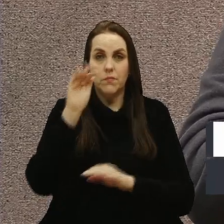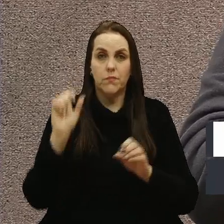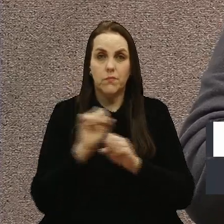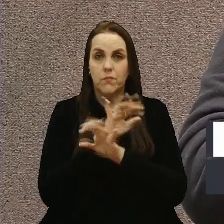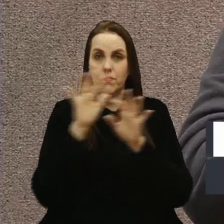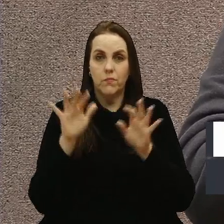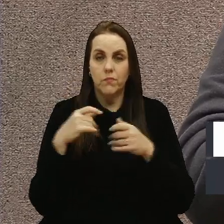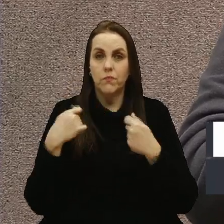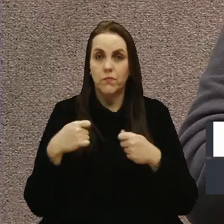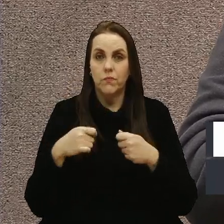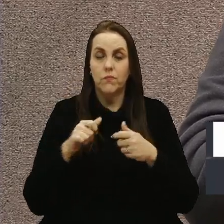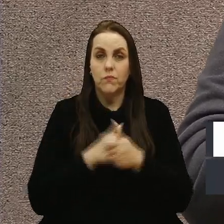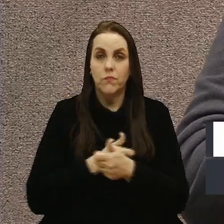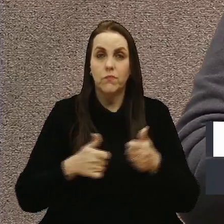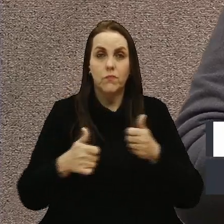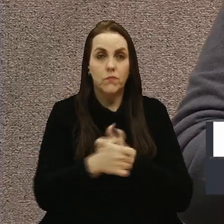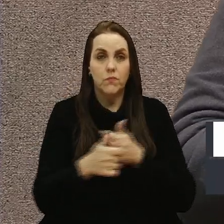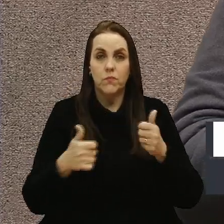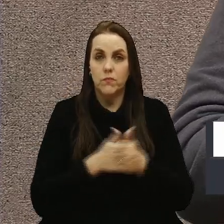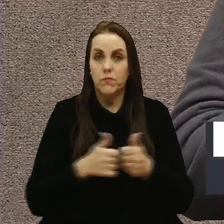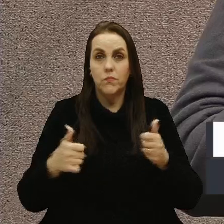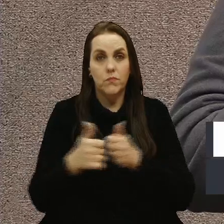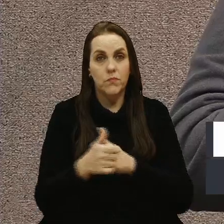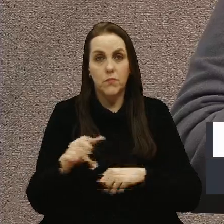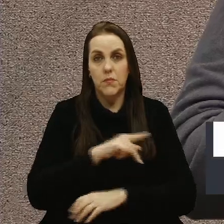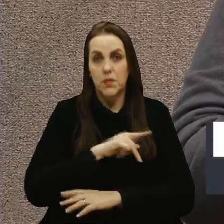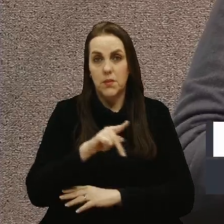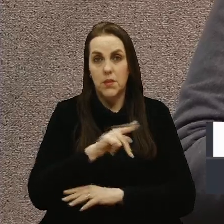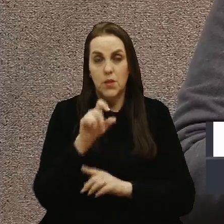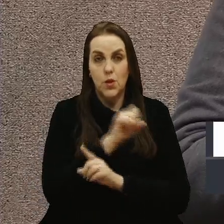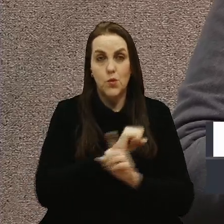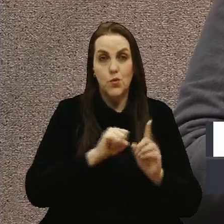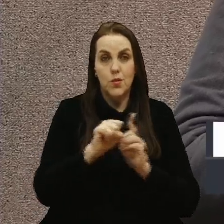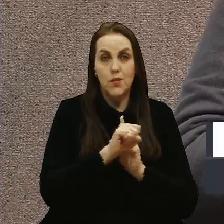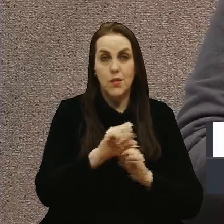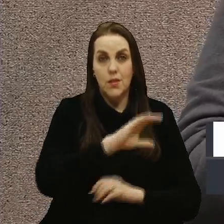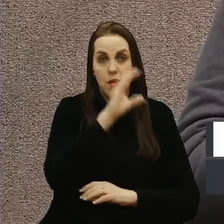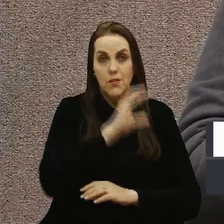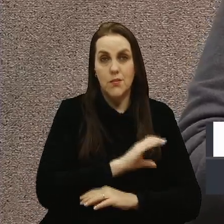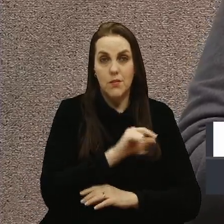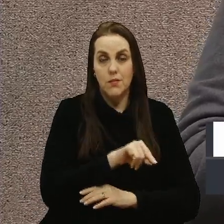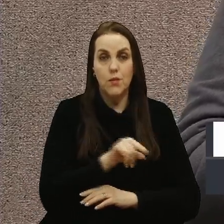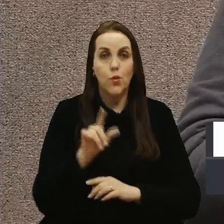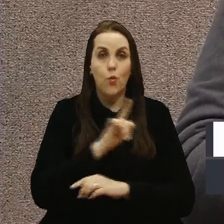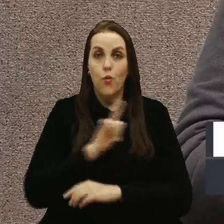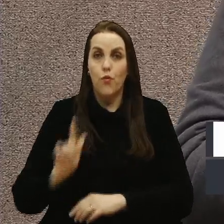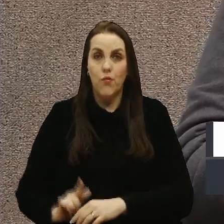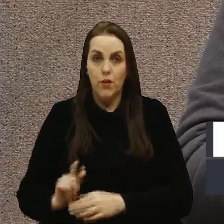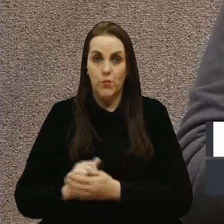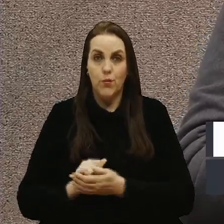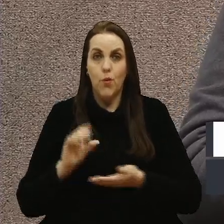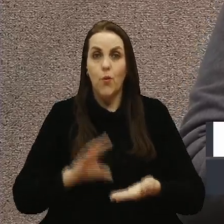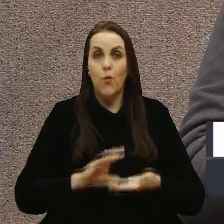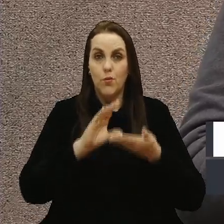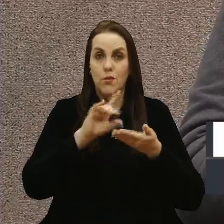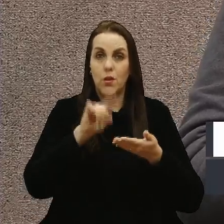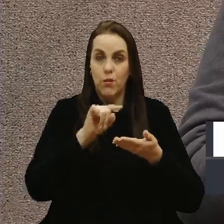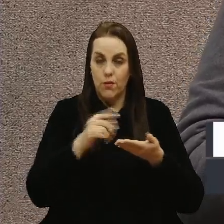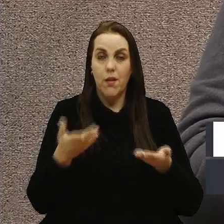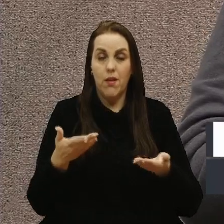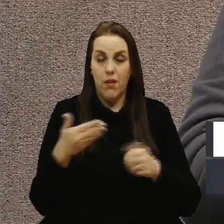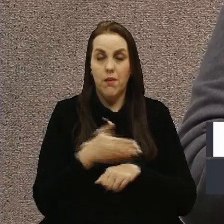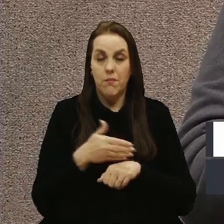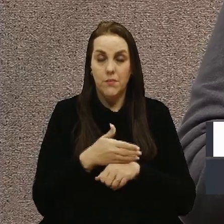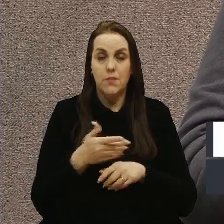precisa existir alternância na presidência da sociedade civil e do governo. Mesmo o Conselho sendo um instrumento social, um instrumento de